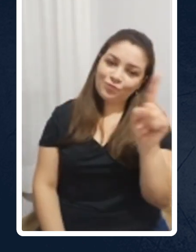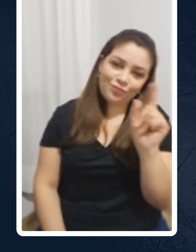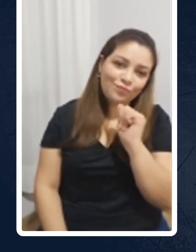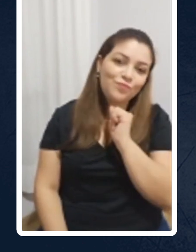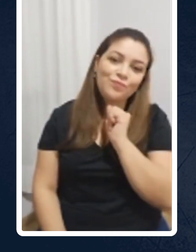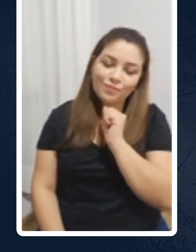PADA,